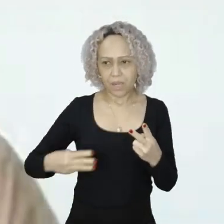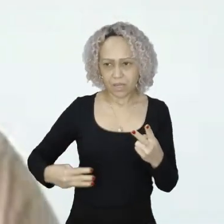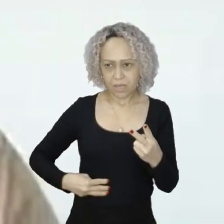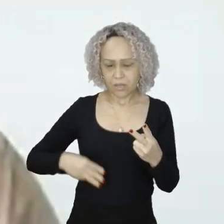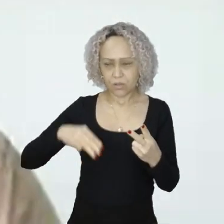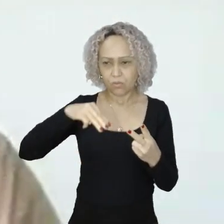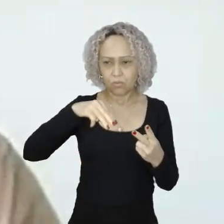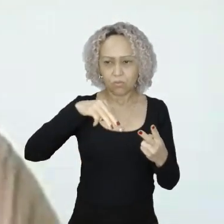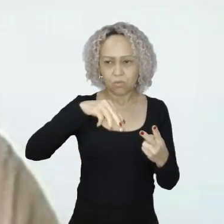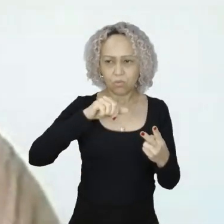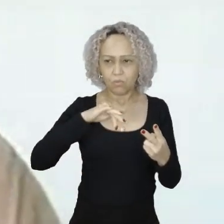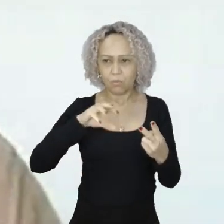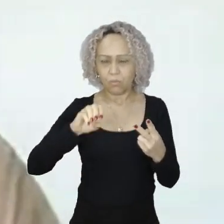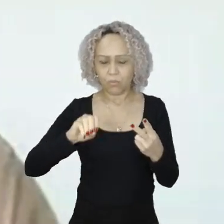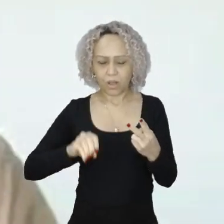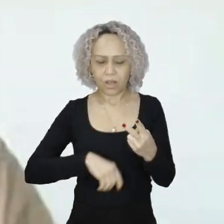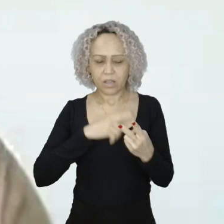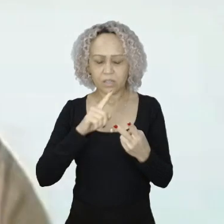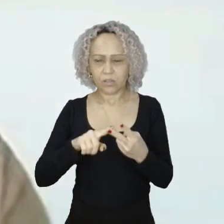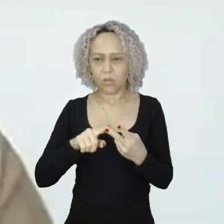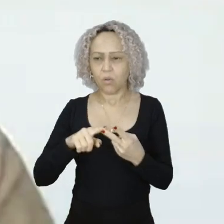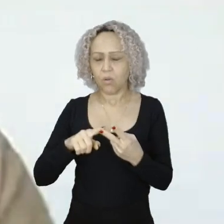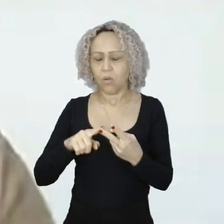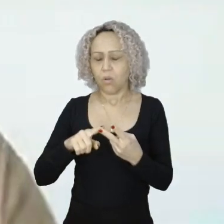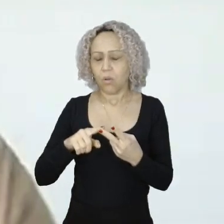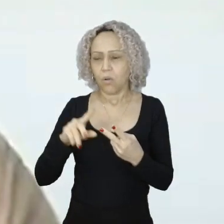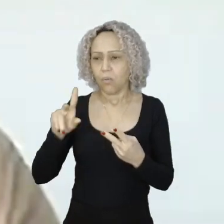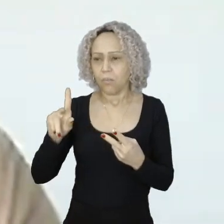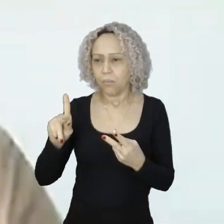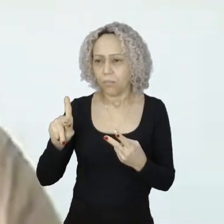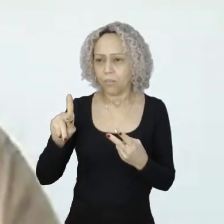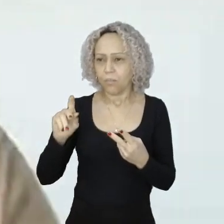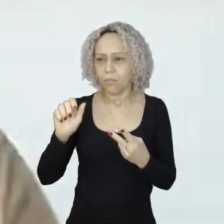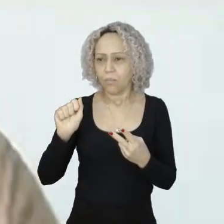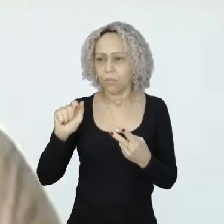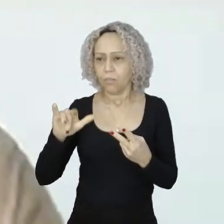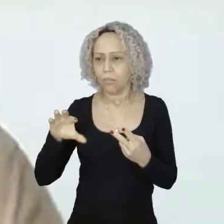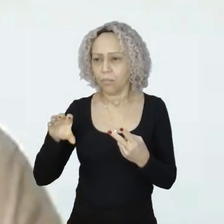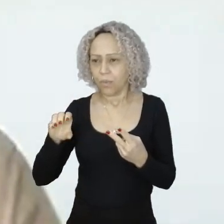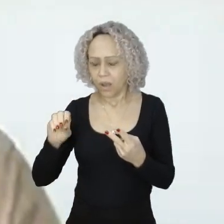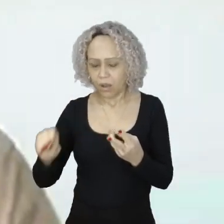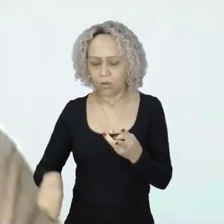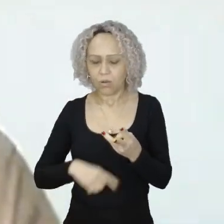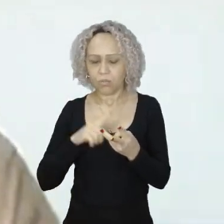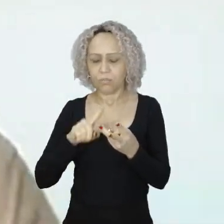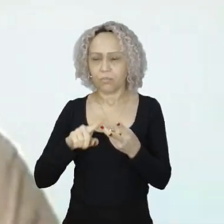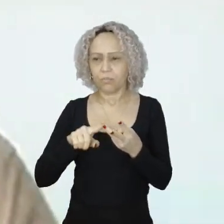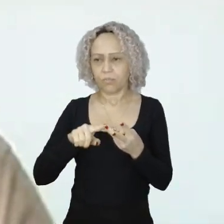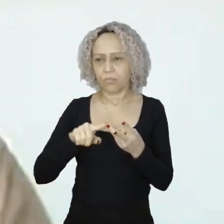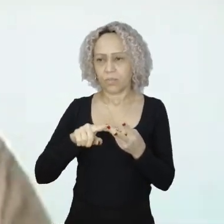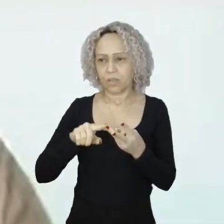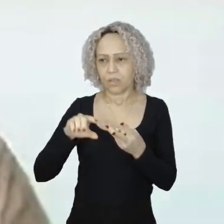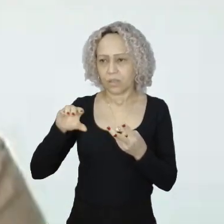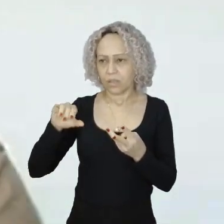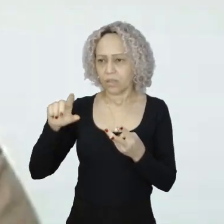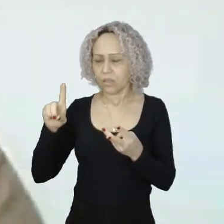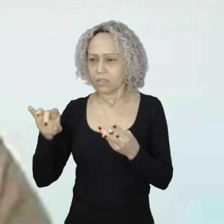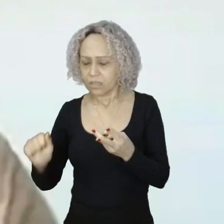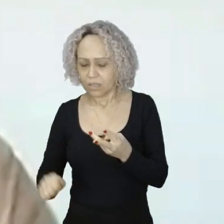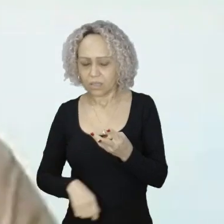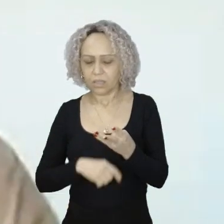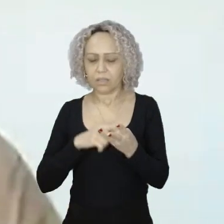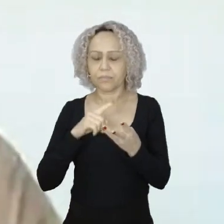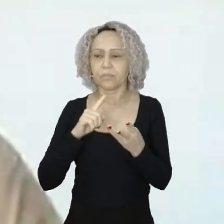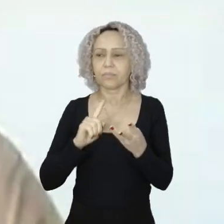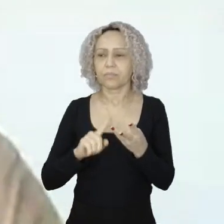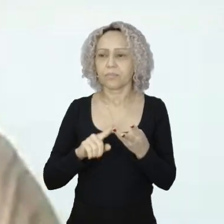ministra Aparecida Gonçalves. O presidente Lula mandou uma carta que foi lida pelo Márcio Macedo. O presidente Lula esteve